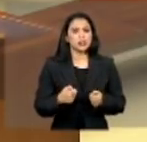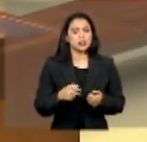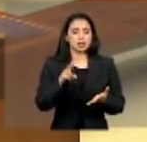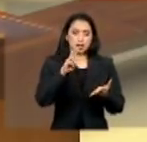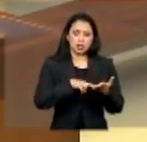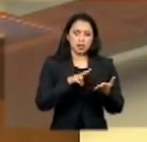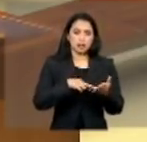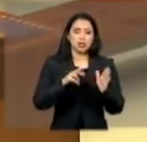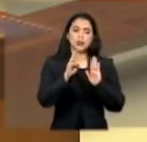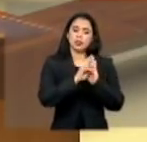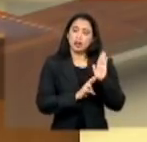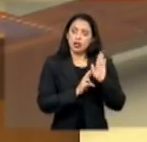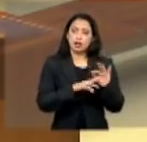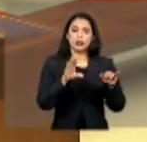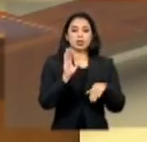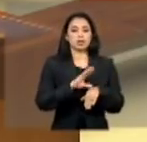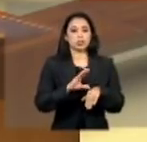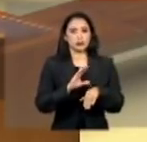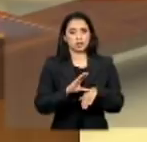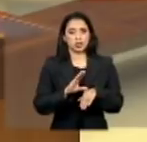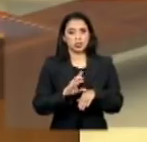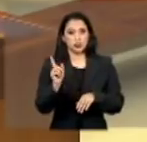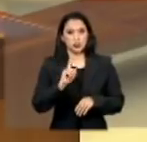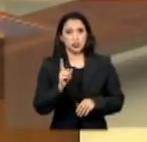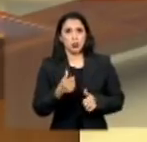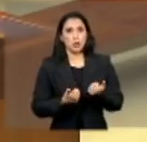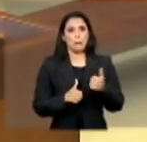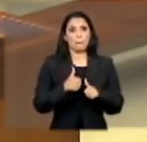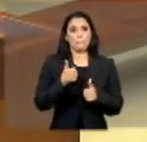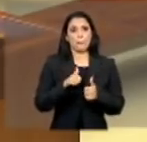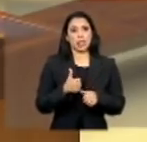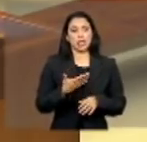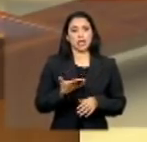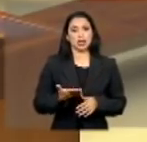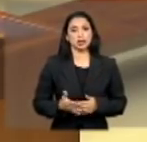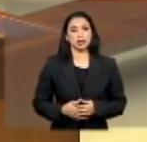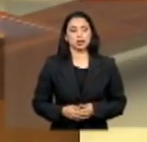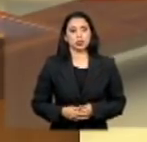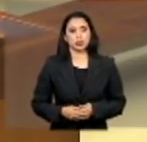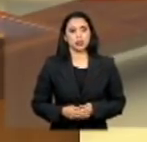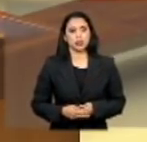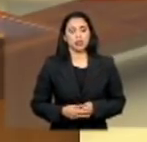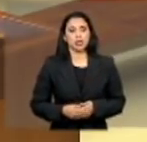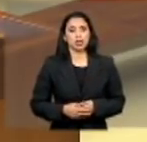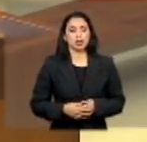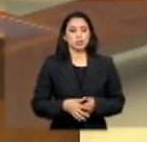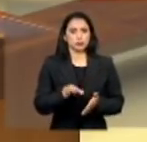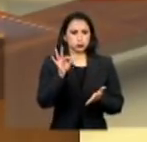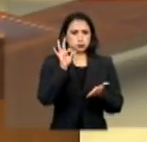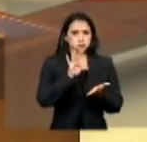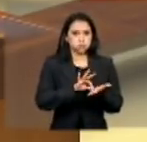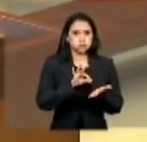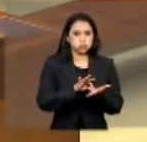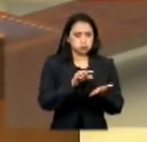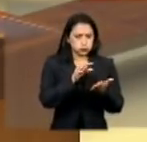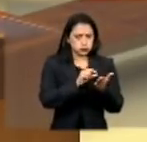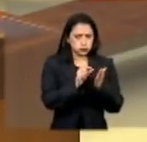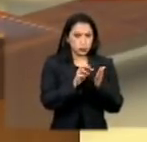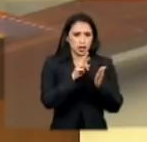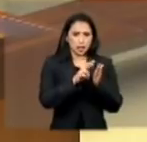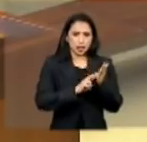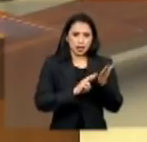constitucional e não uma análise absolutamente literal da redação do artigo